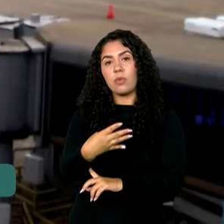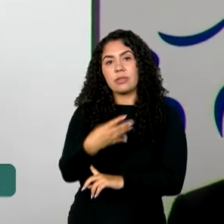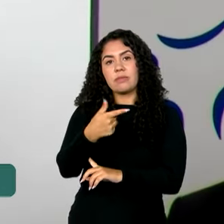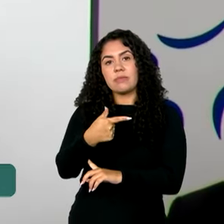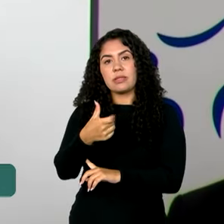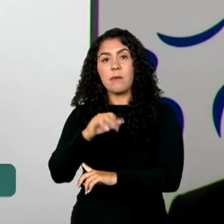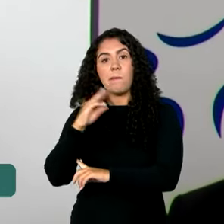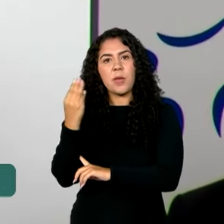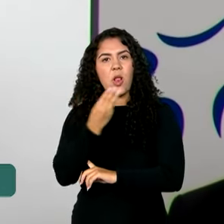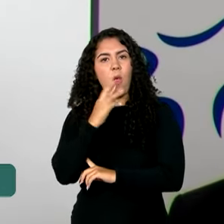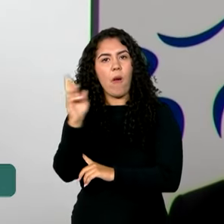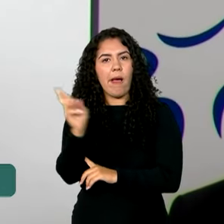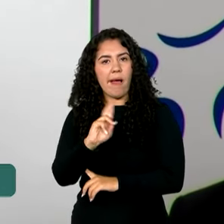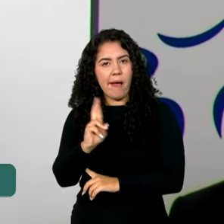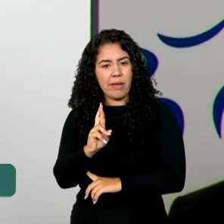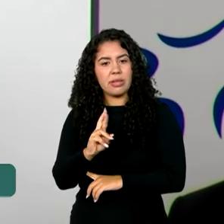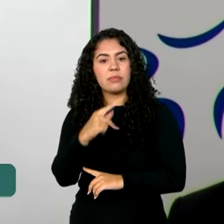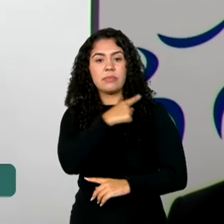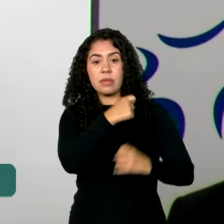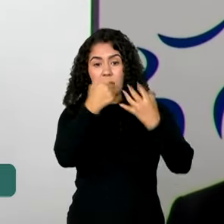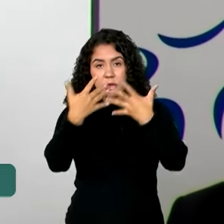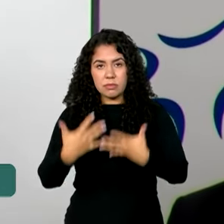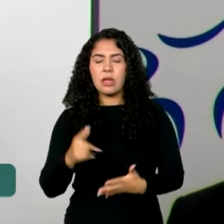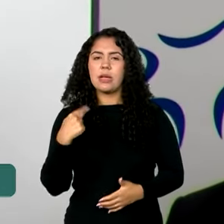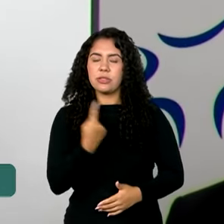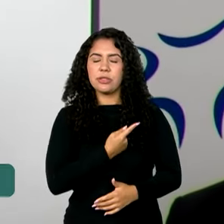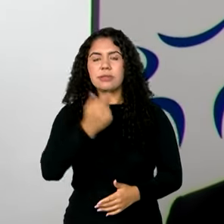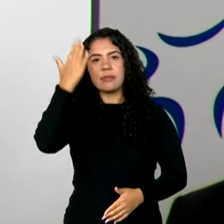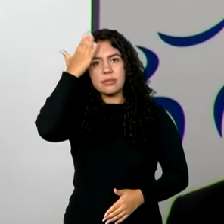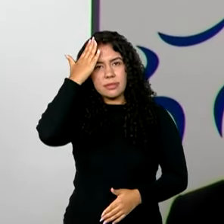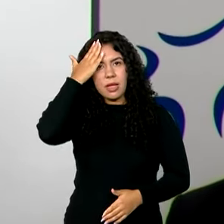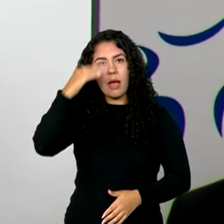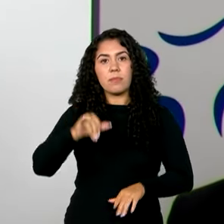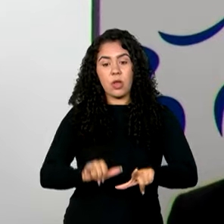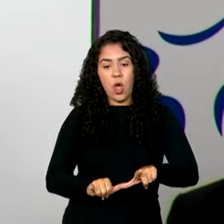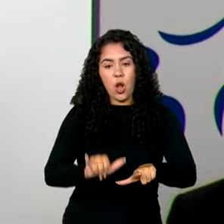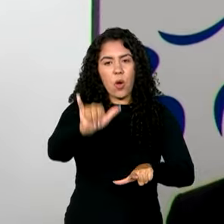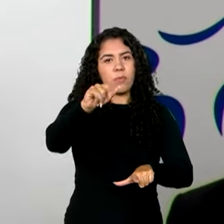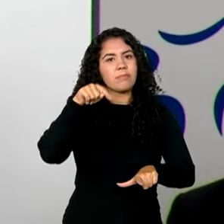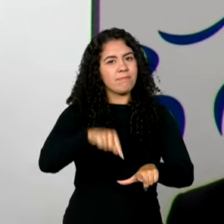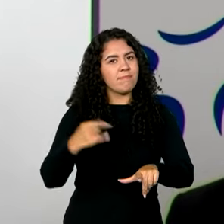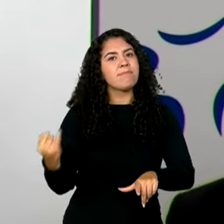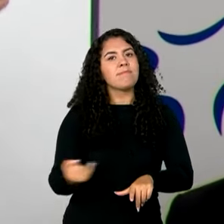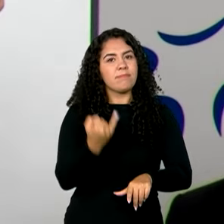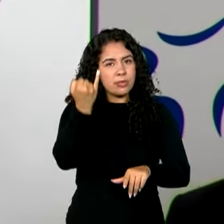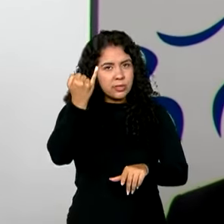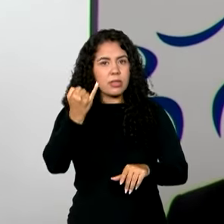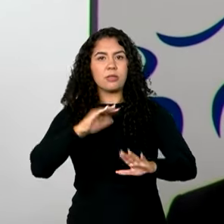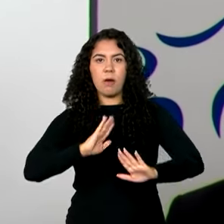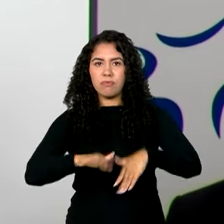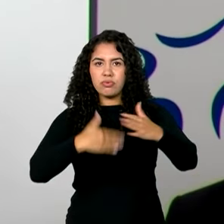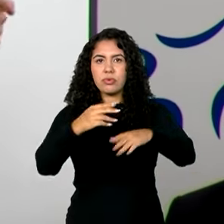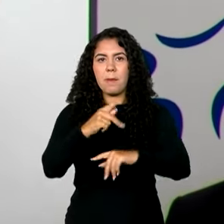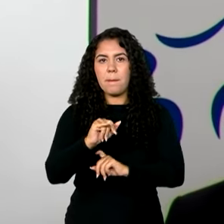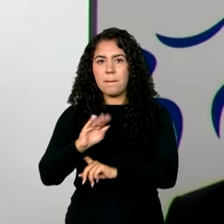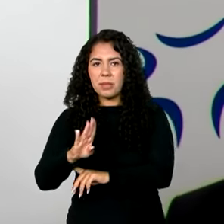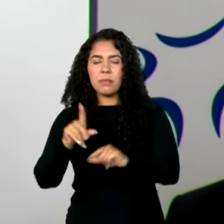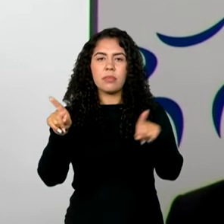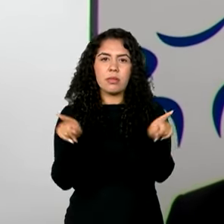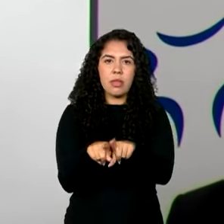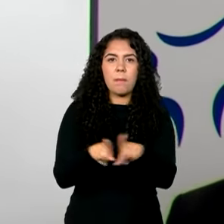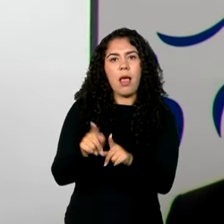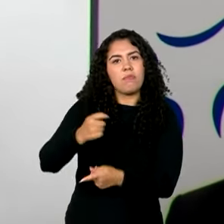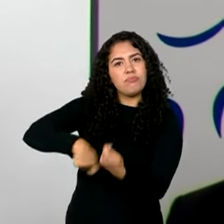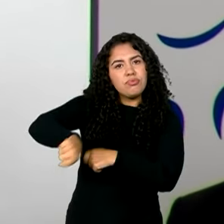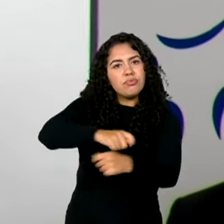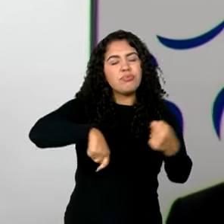R$ 426 milhões. A gente sabe o que representa o aeroporto para o PIB do estado, para o turismo de negócios, para o